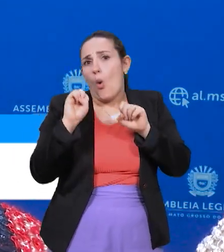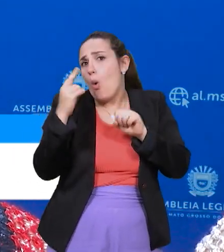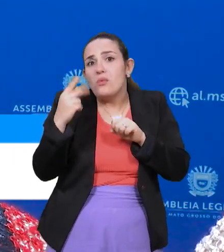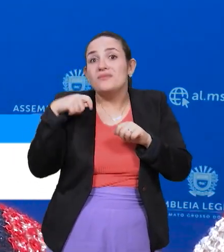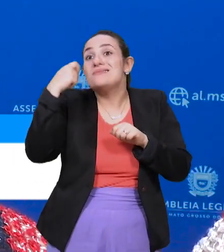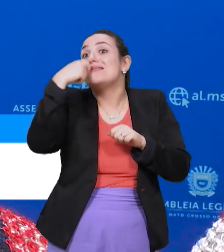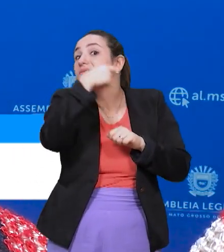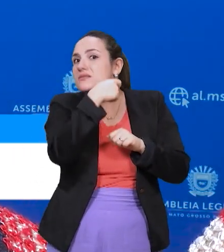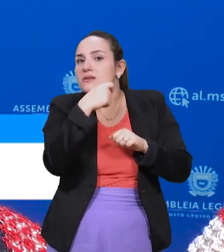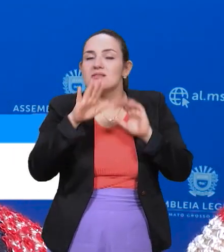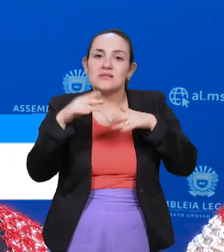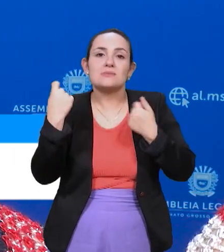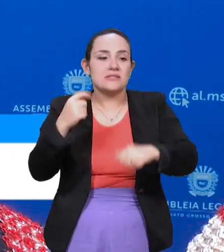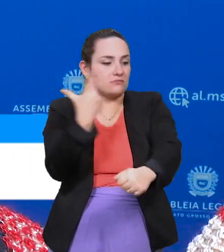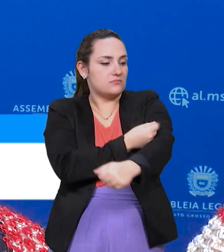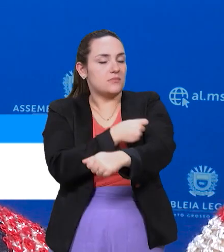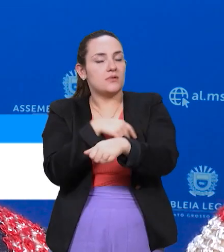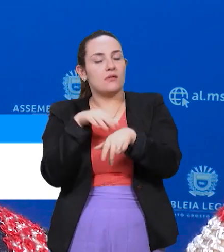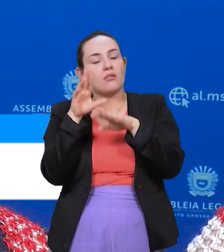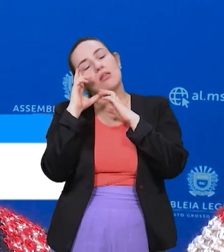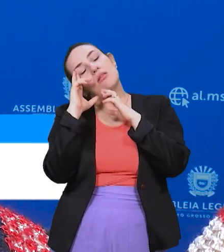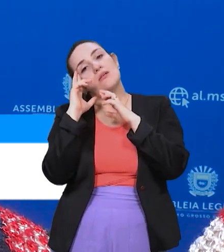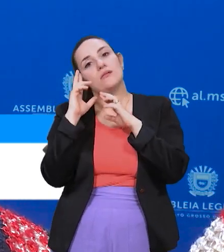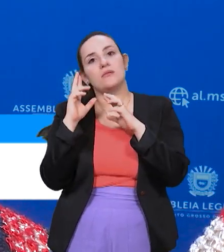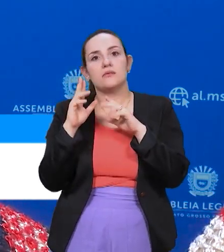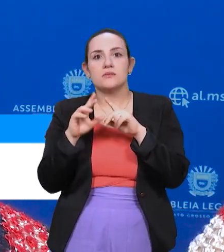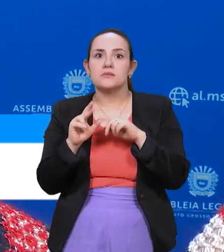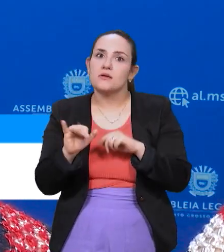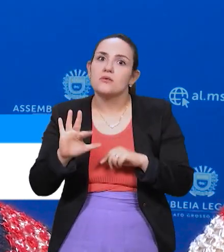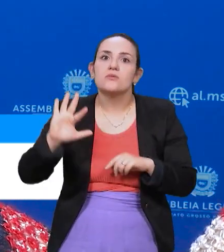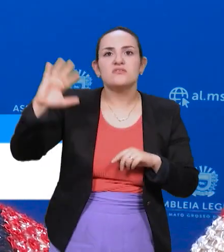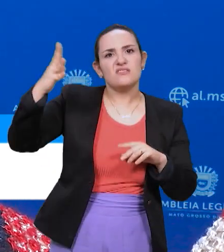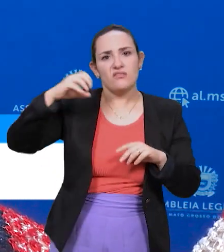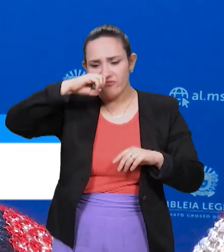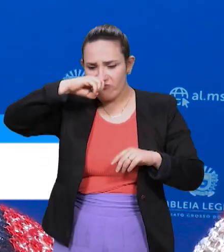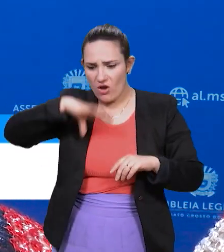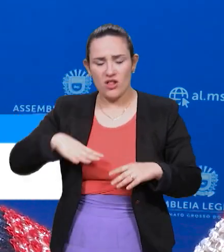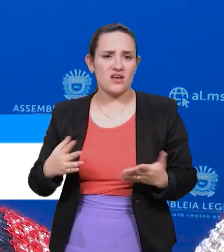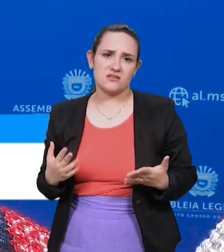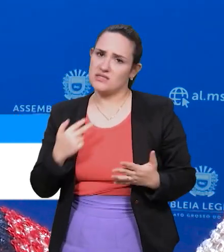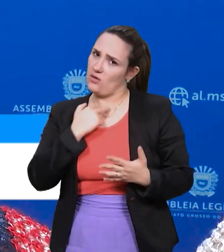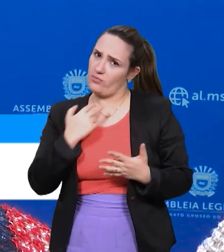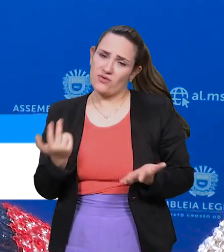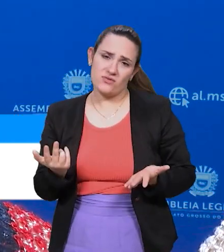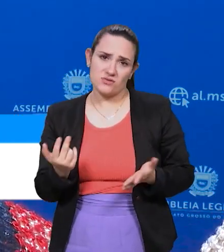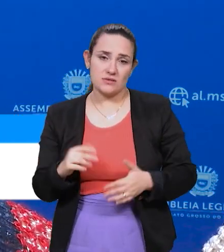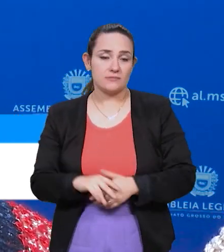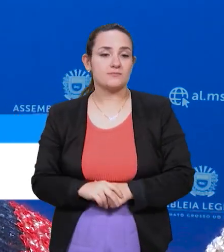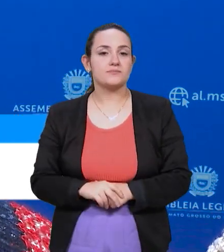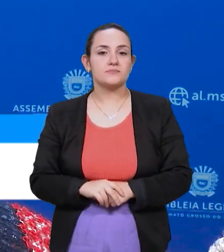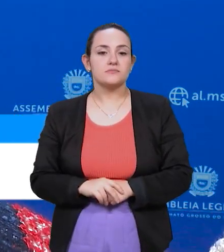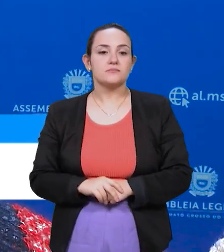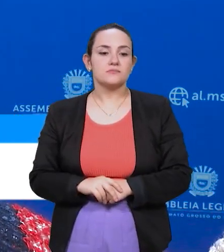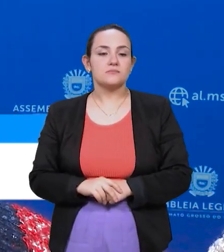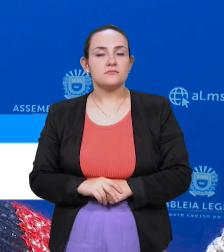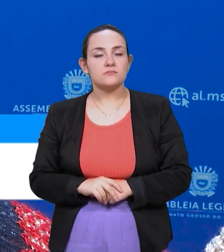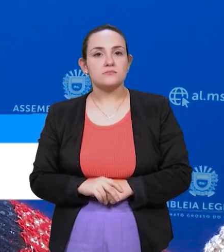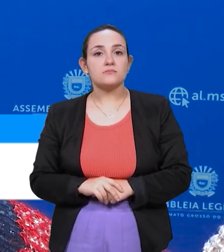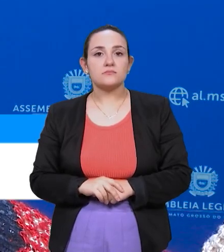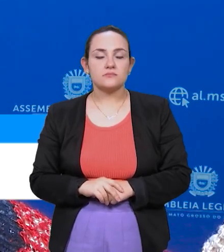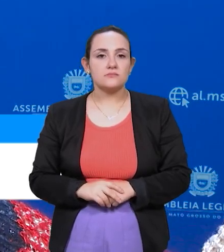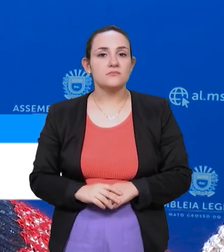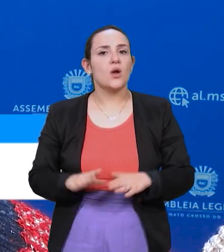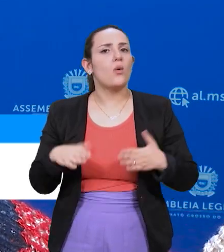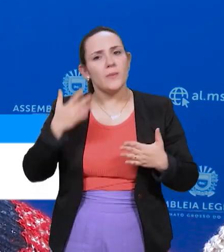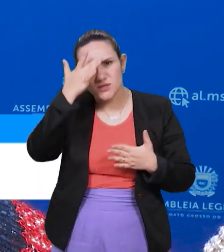médico, um procedimento odontológico, porque às vezes também ela tem que ficar sedada, e aí ela ser vítima de violência. Então, e só uma outra questão, quem